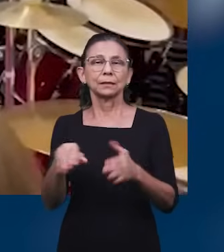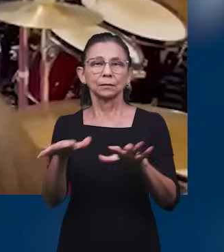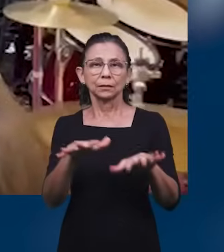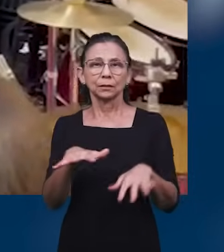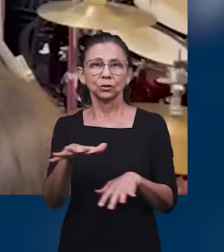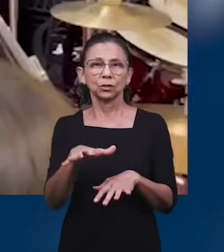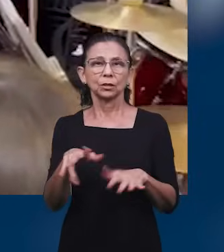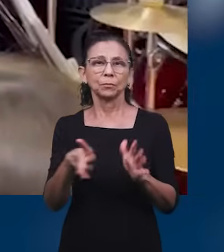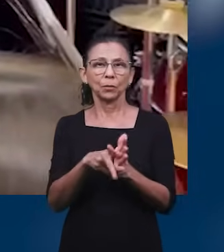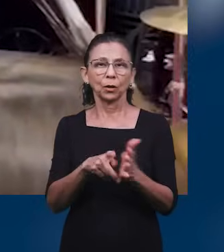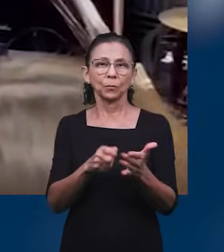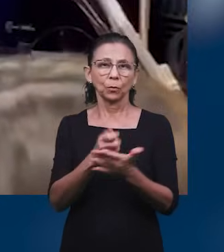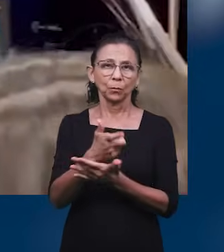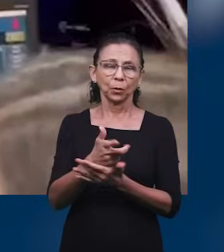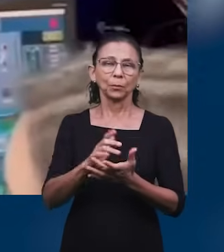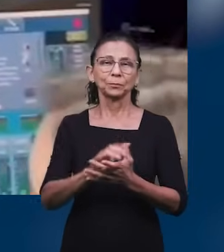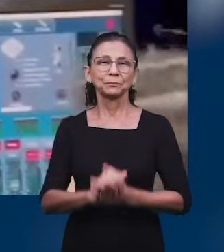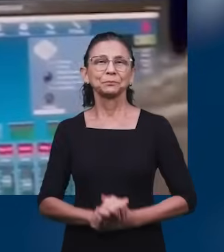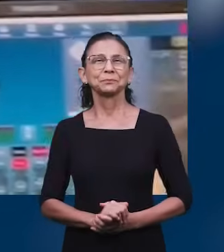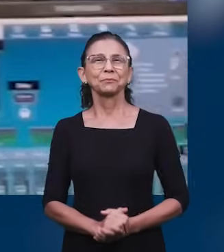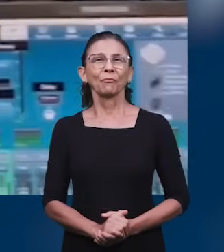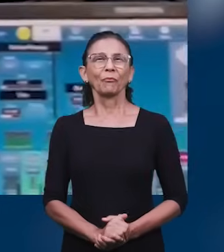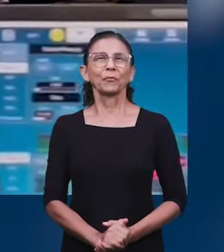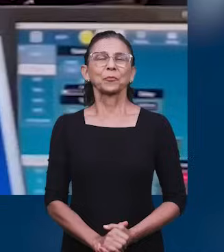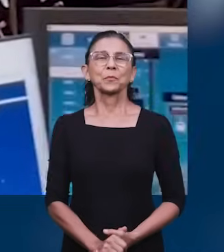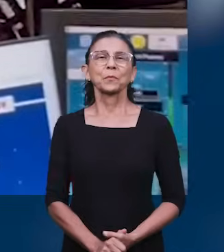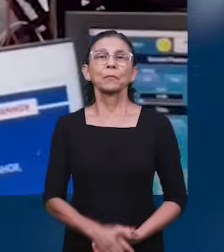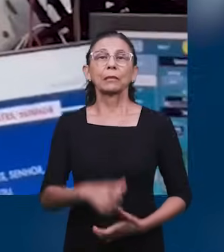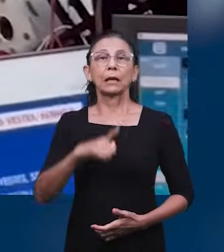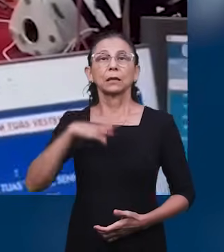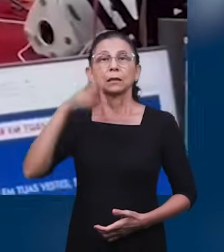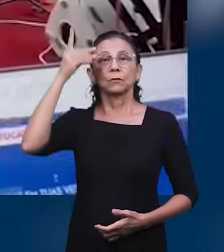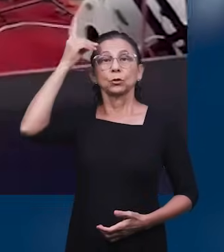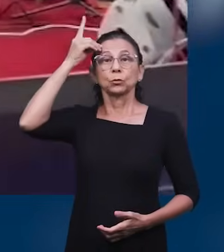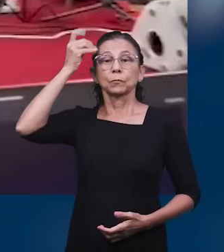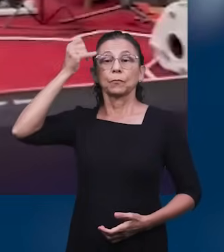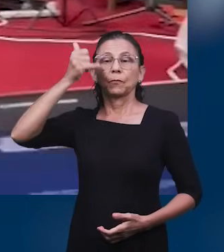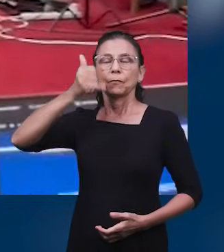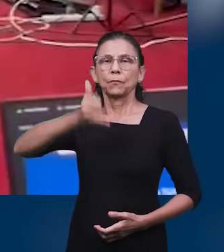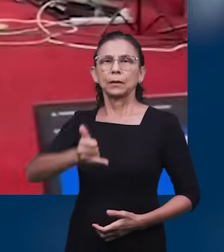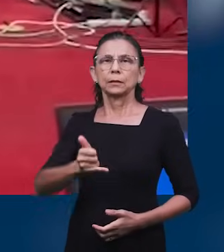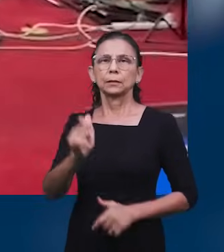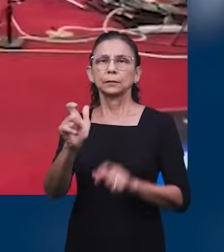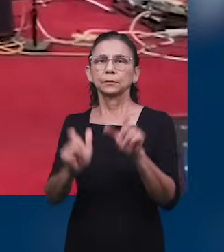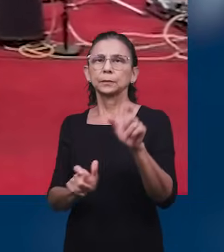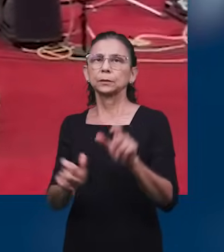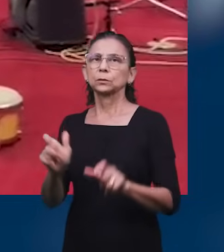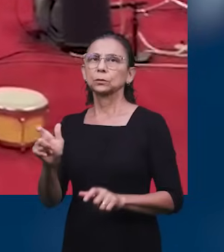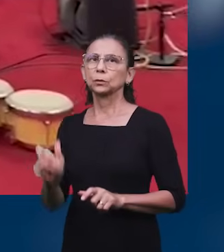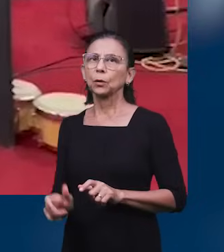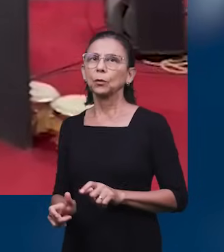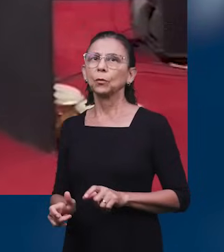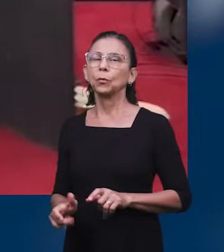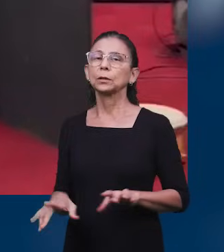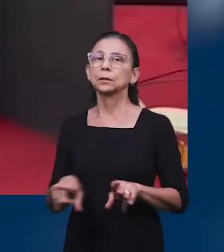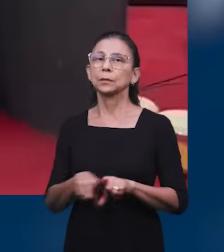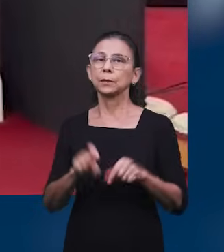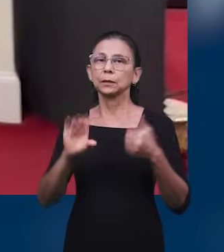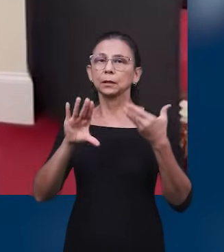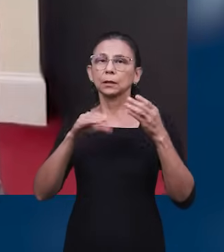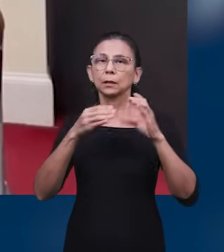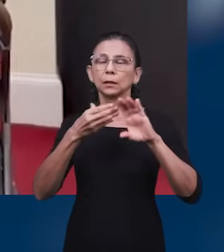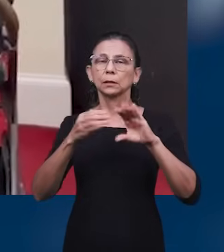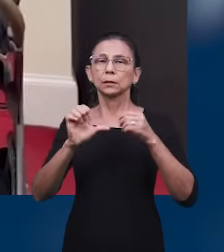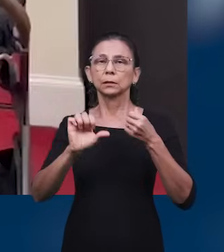cultos especiais de glorificação, com dons que falaram profundamente à igreja e aos visitantes, e cântico